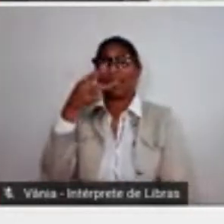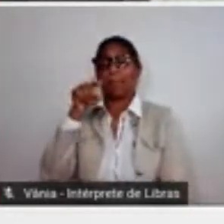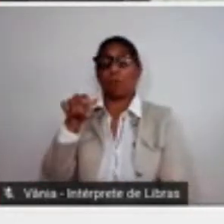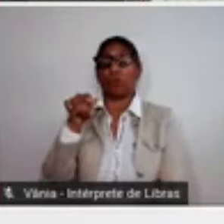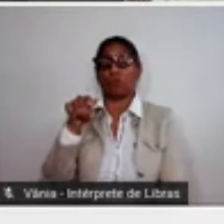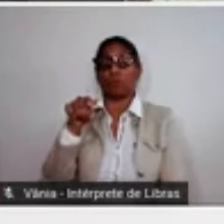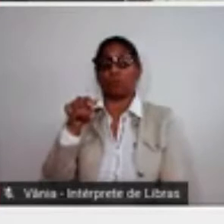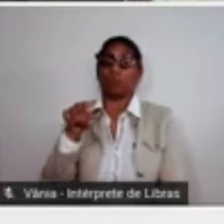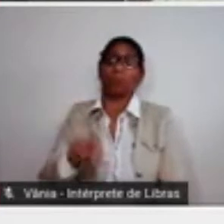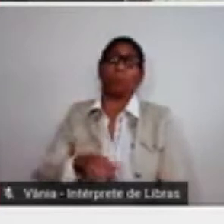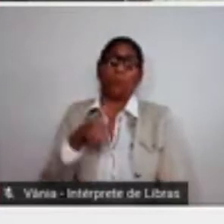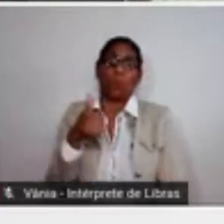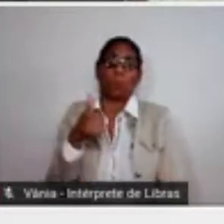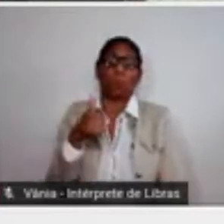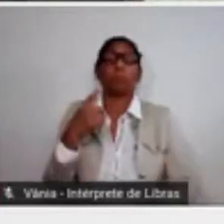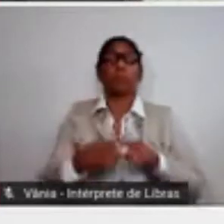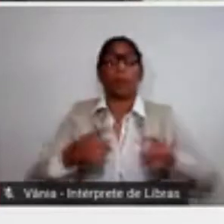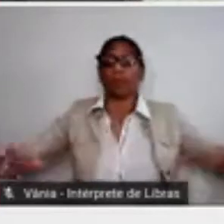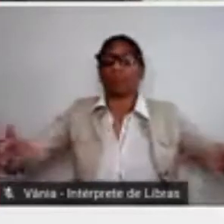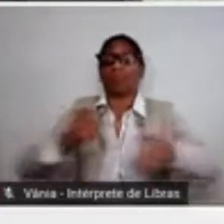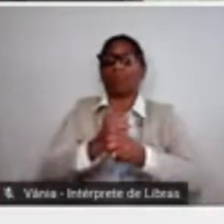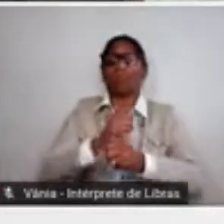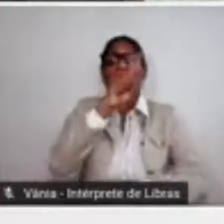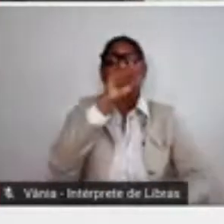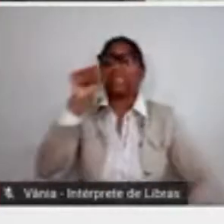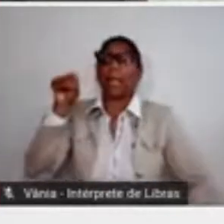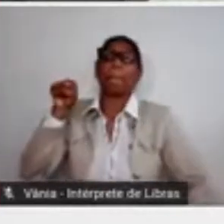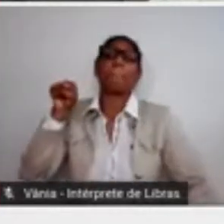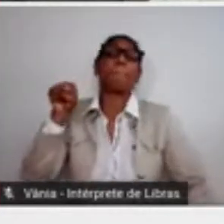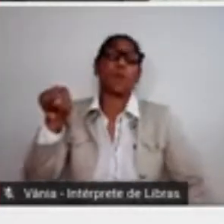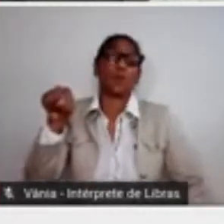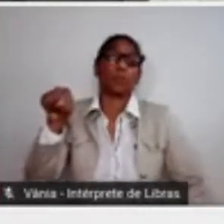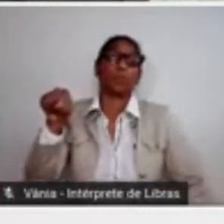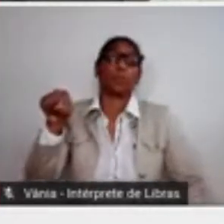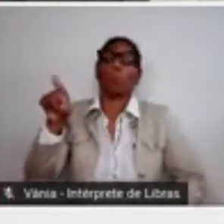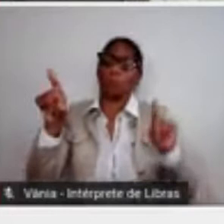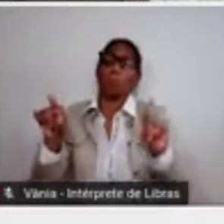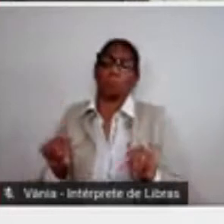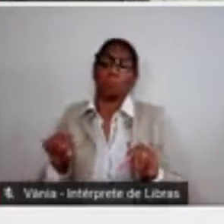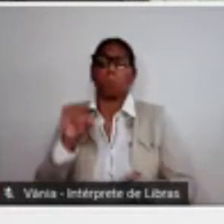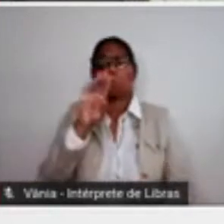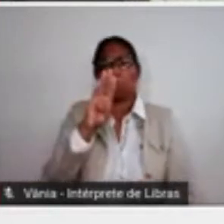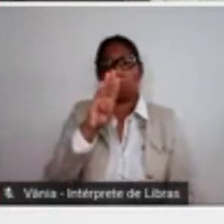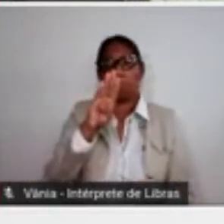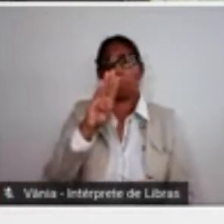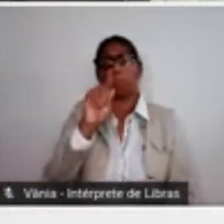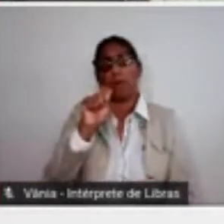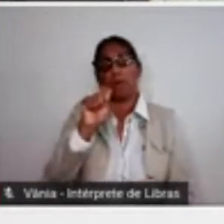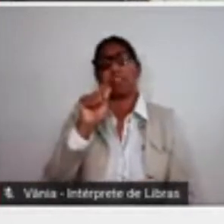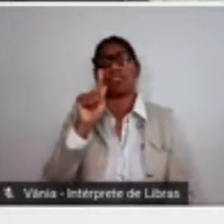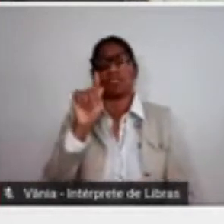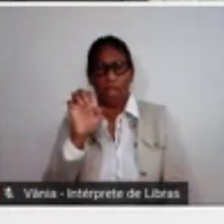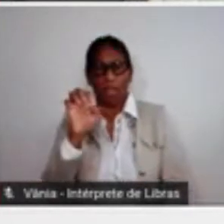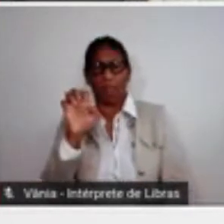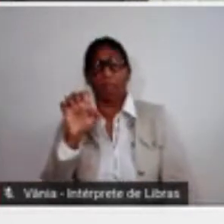habitantes, o índice dos mais baixos do estado. Por essa razão, né, a região de Bagé foi muito influenciada pela macro-região